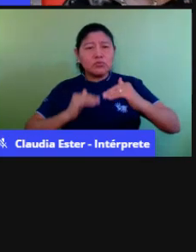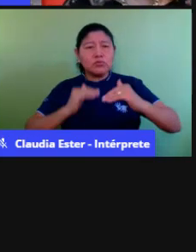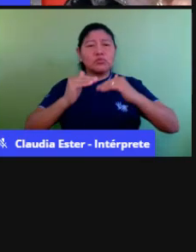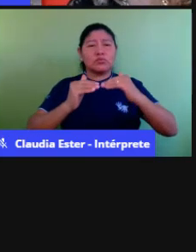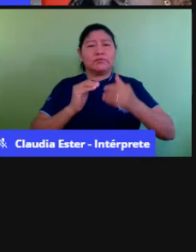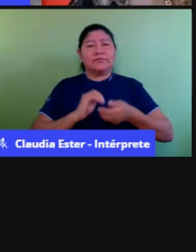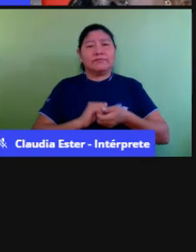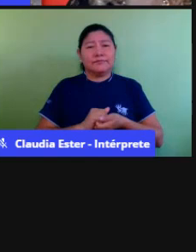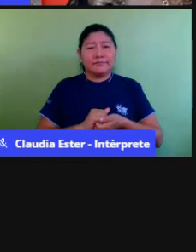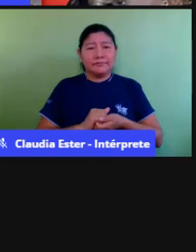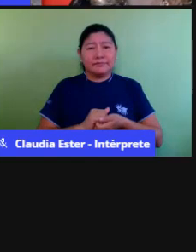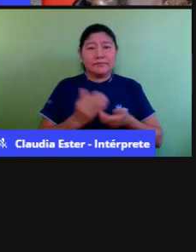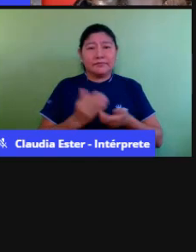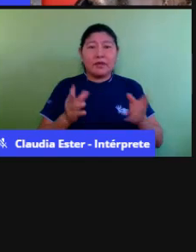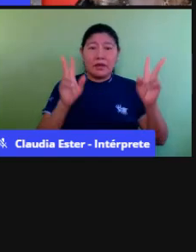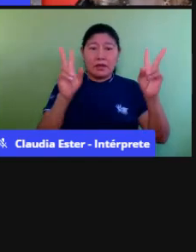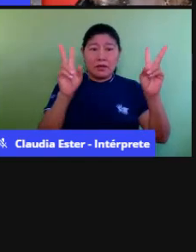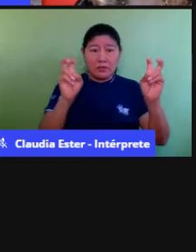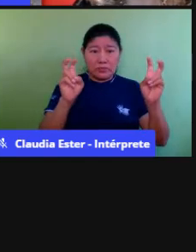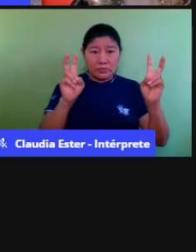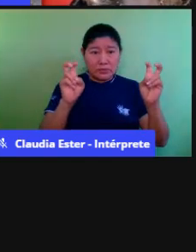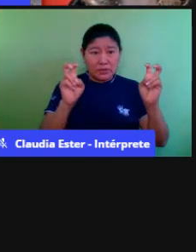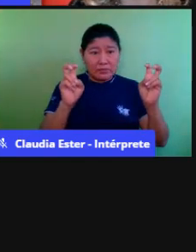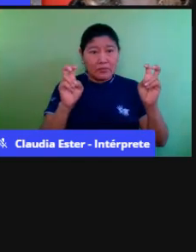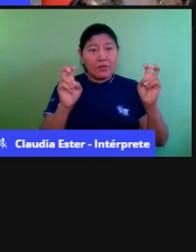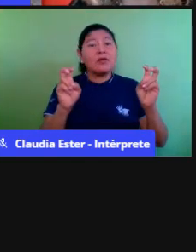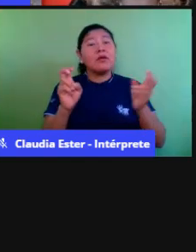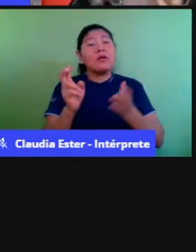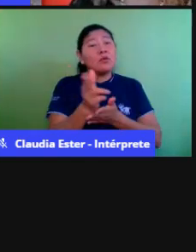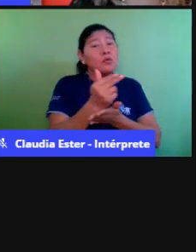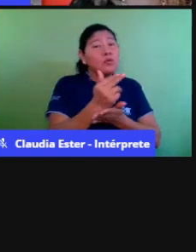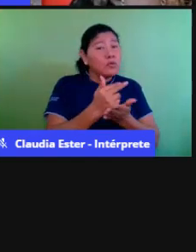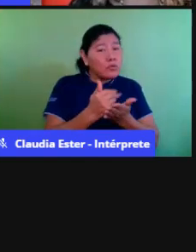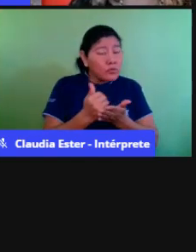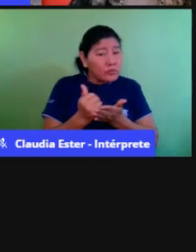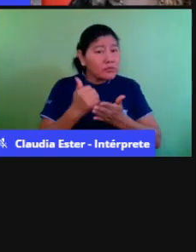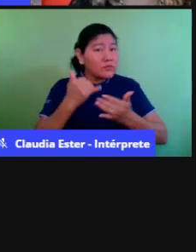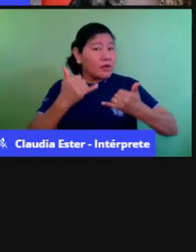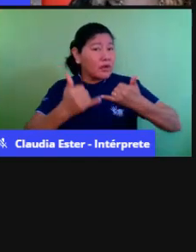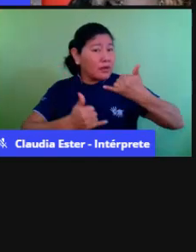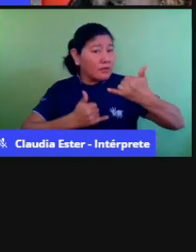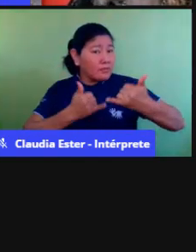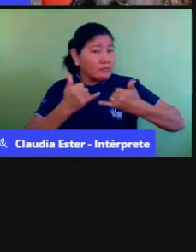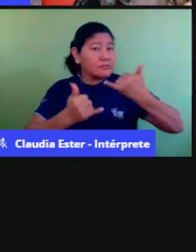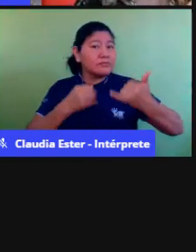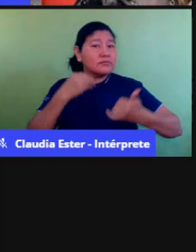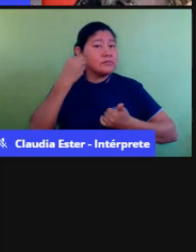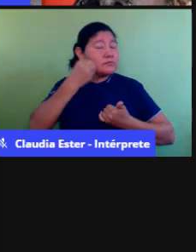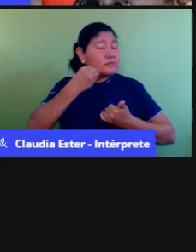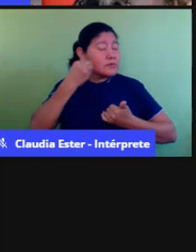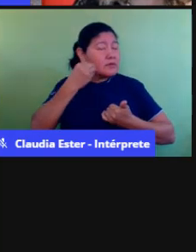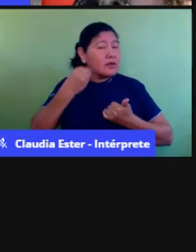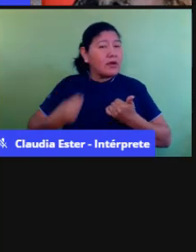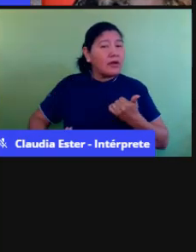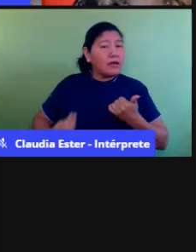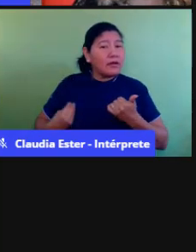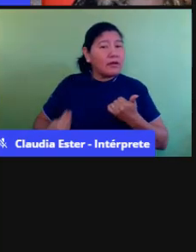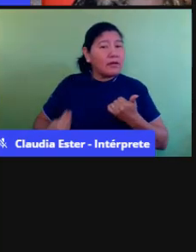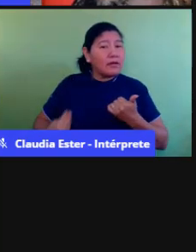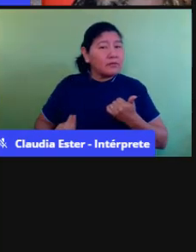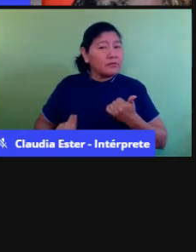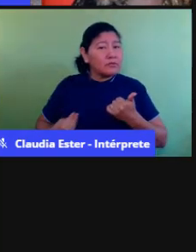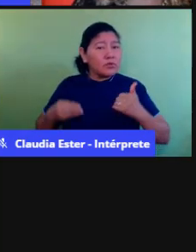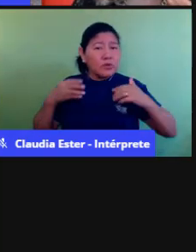Aqui eu trago a Edith Derdick. O desenho é brincadeira, é experimentação e é vivência. A precisão do gesto